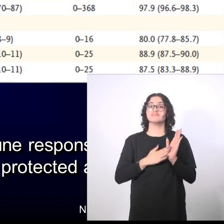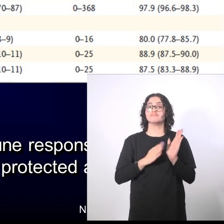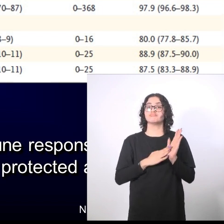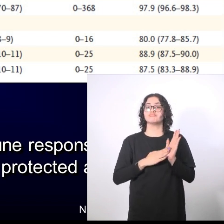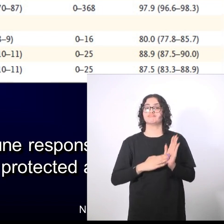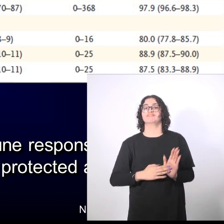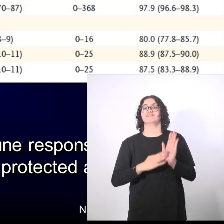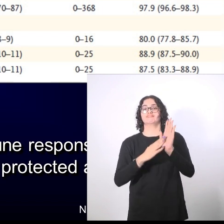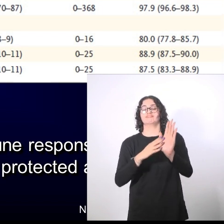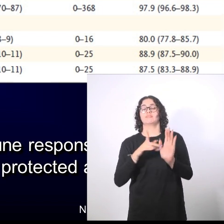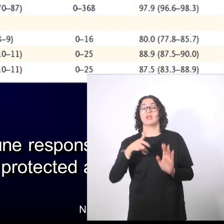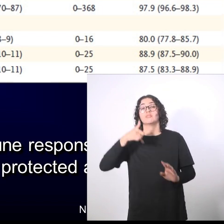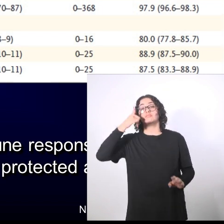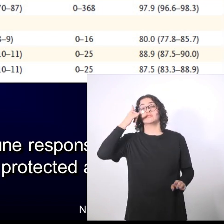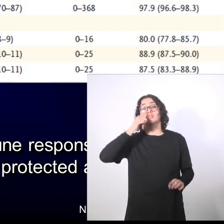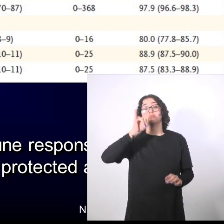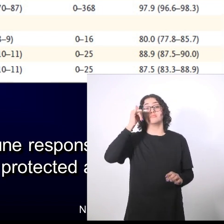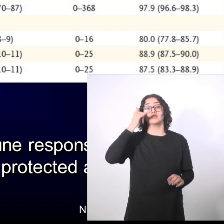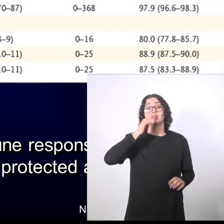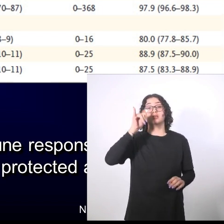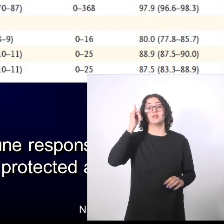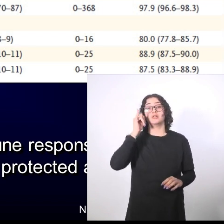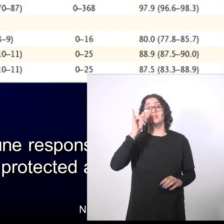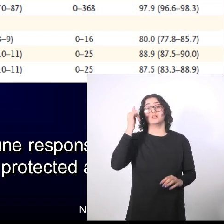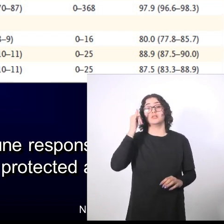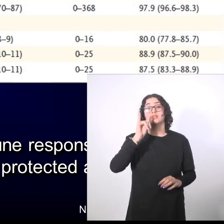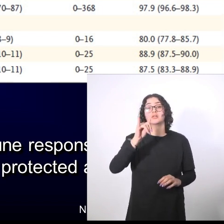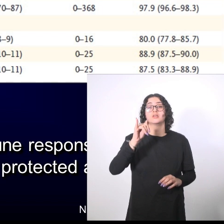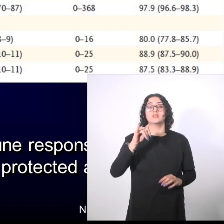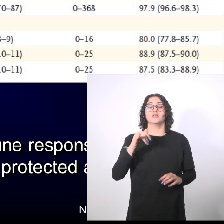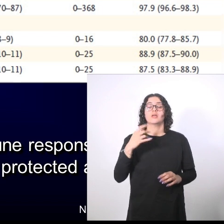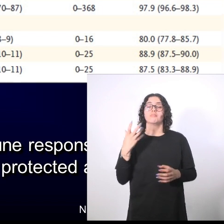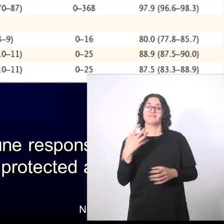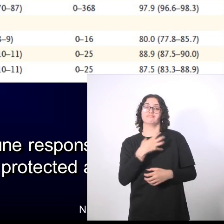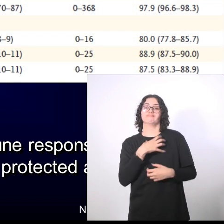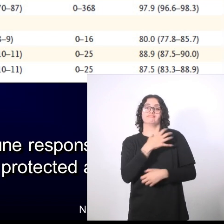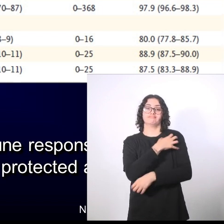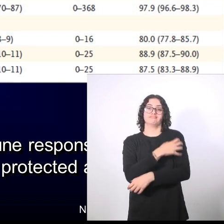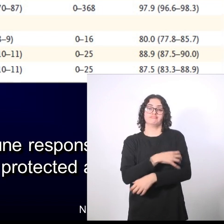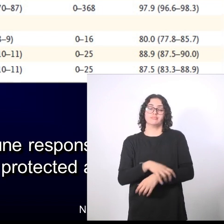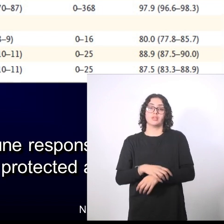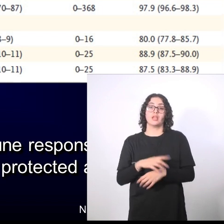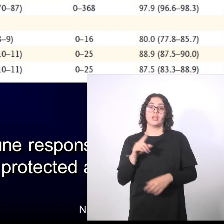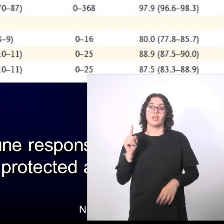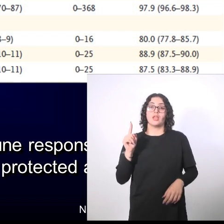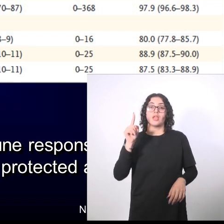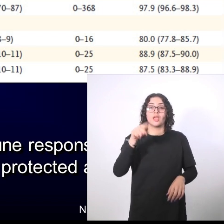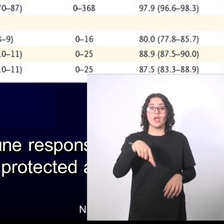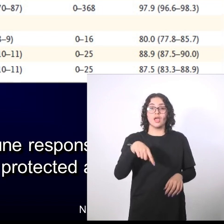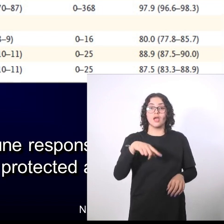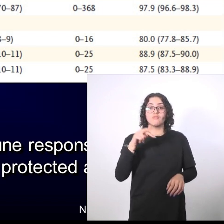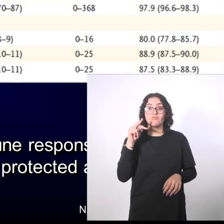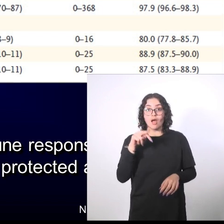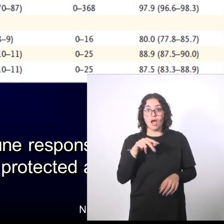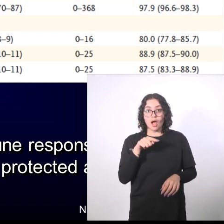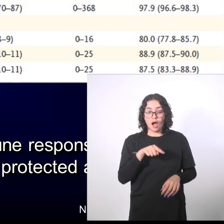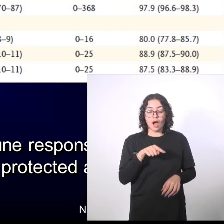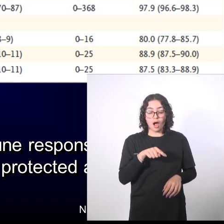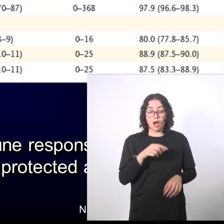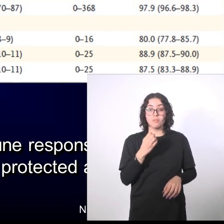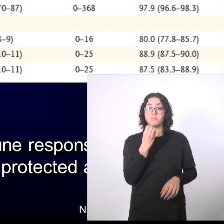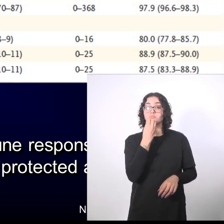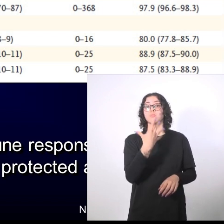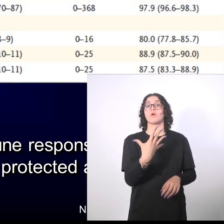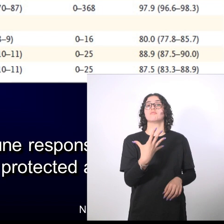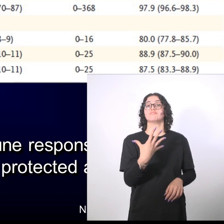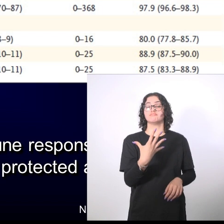que preveniria a ocorrência da pega, da lesão, e esse seria um marcador da sua eficácia,